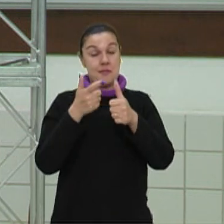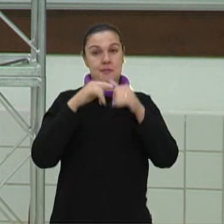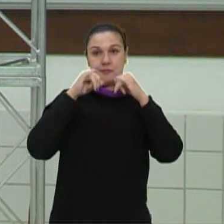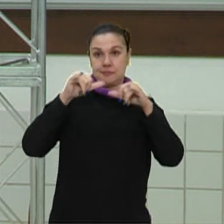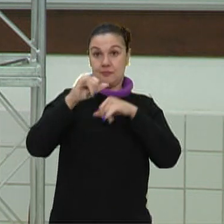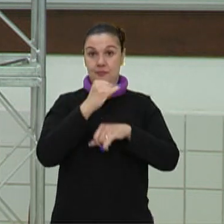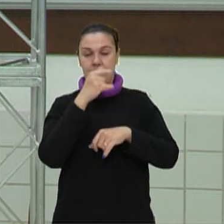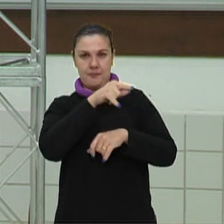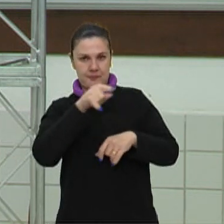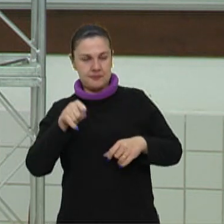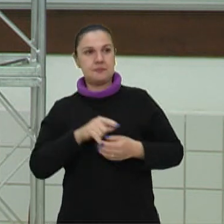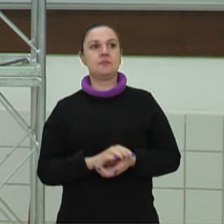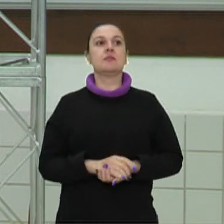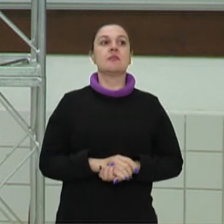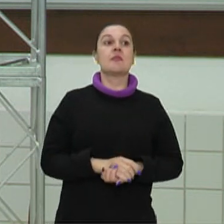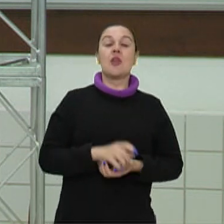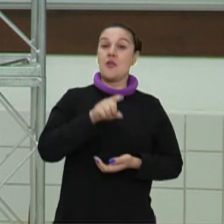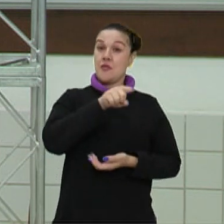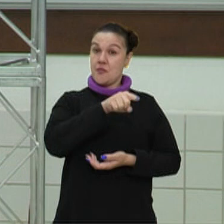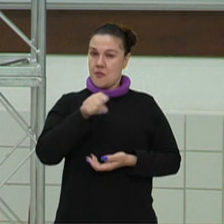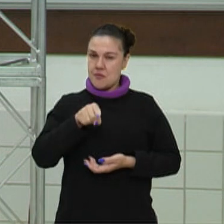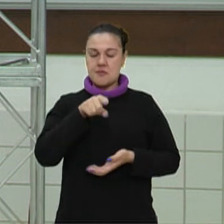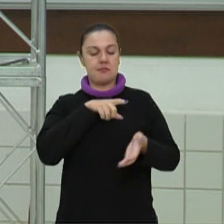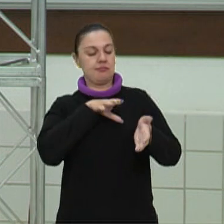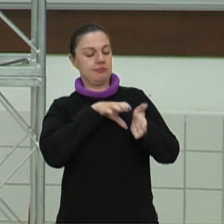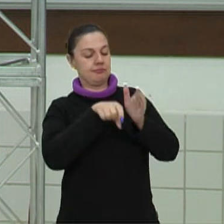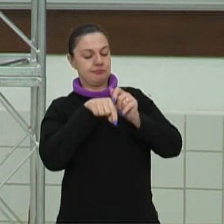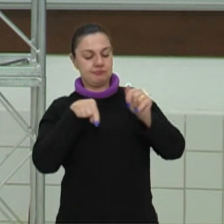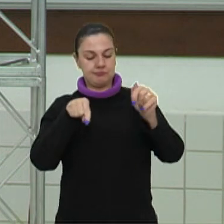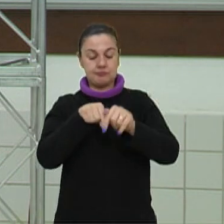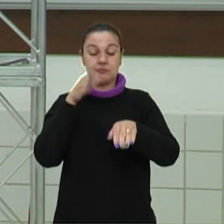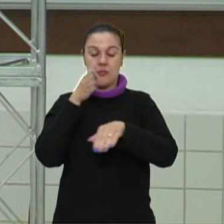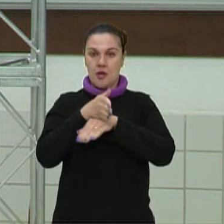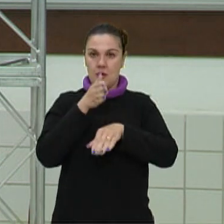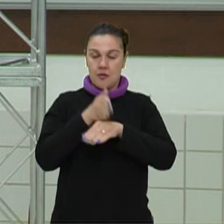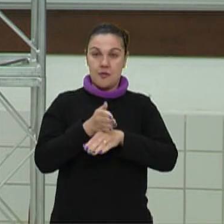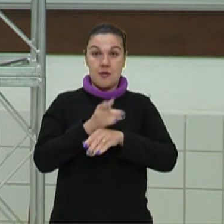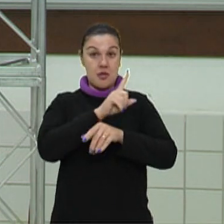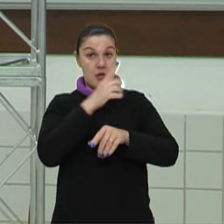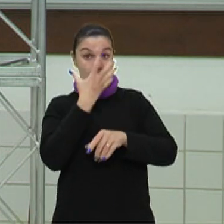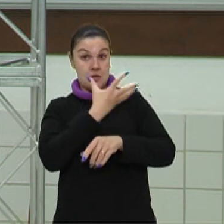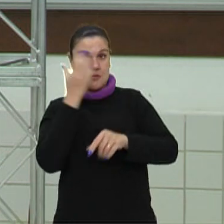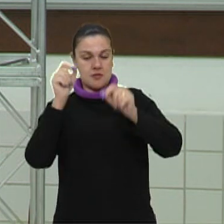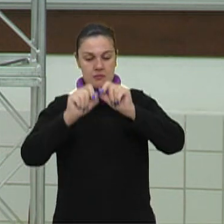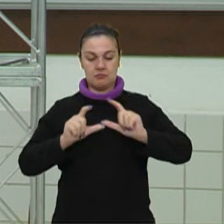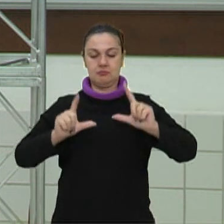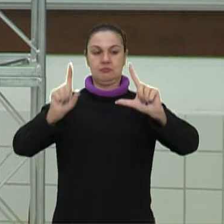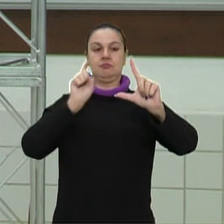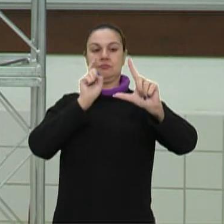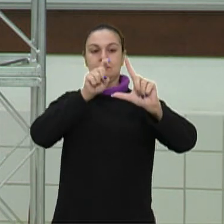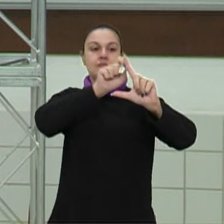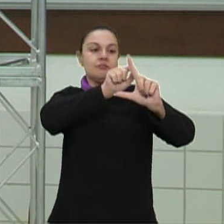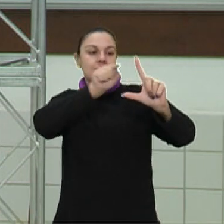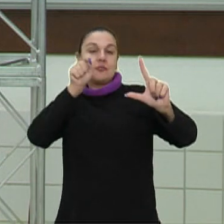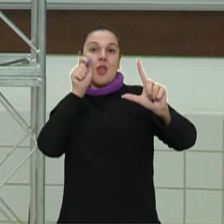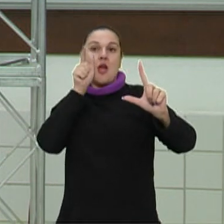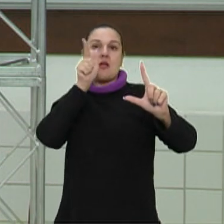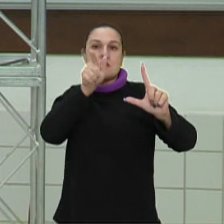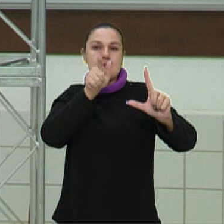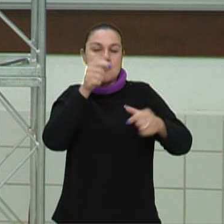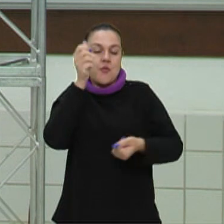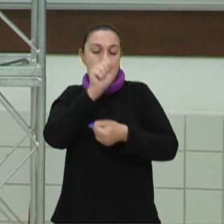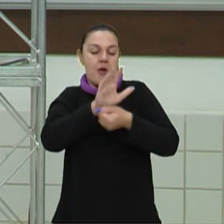para vocês. Você que tem acesso ao Classroom, lembre-se de fazer as suas atividades obrigatórias, porque são elas